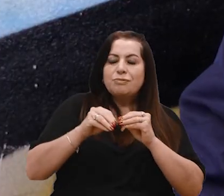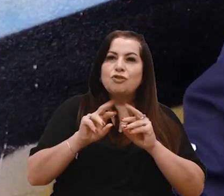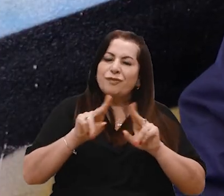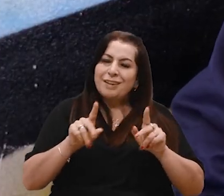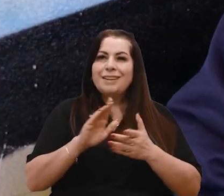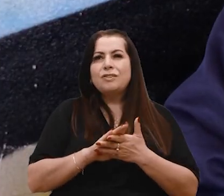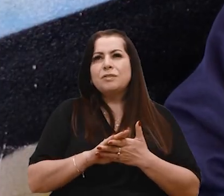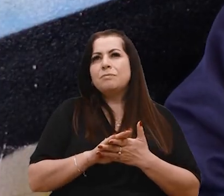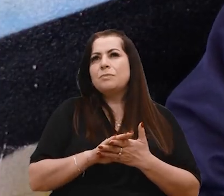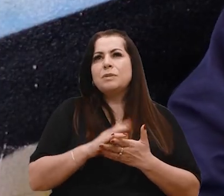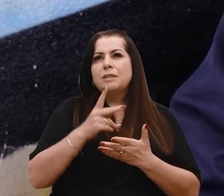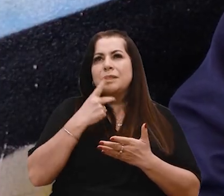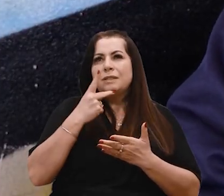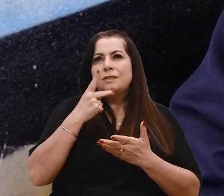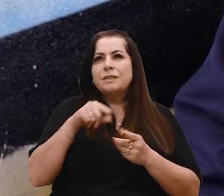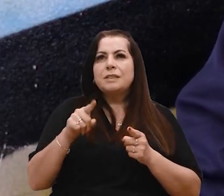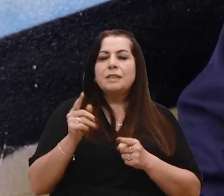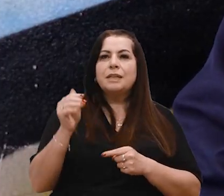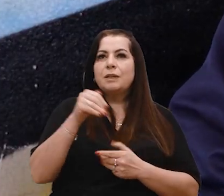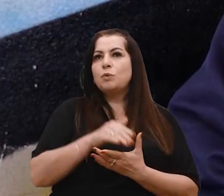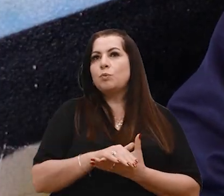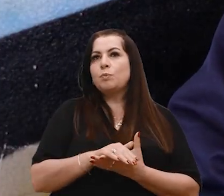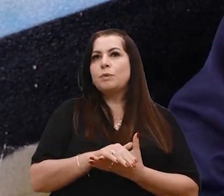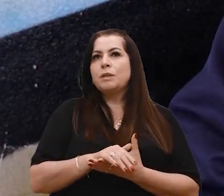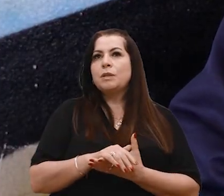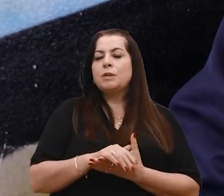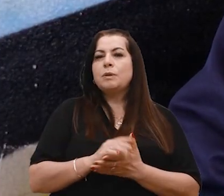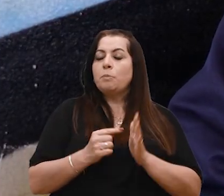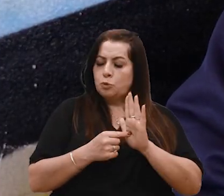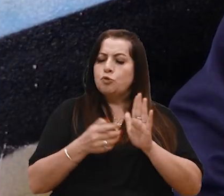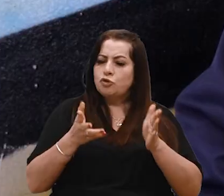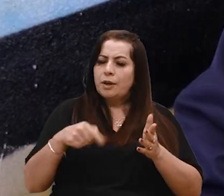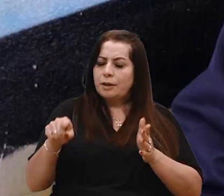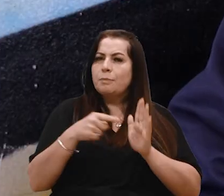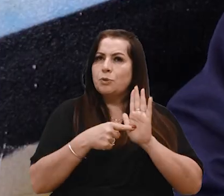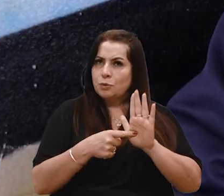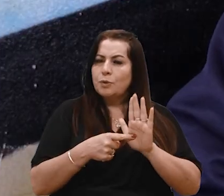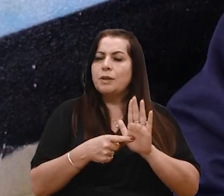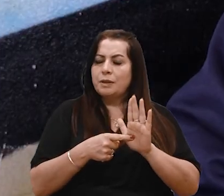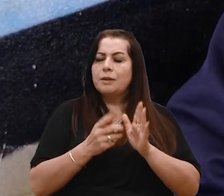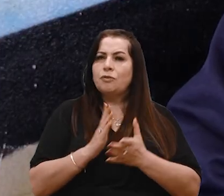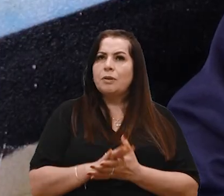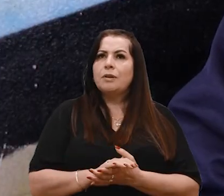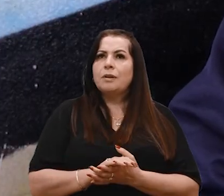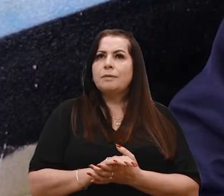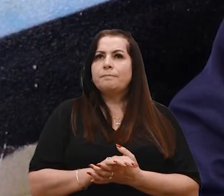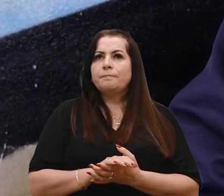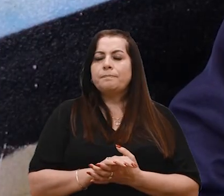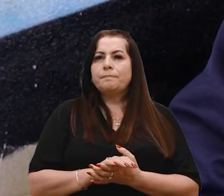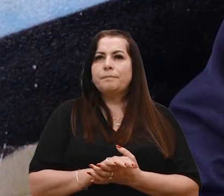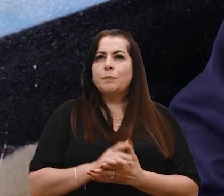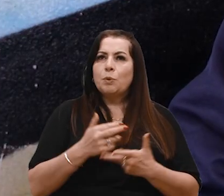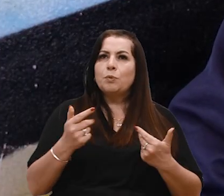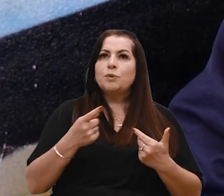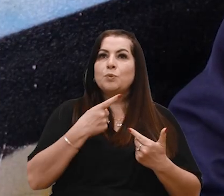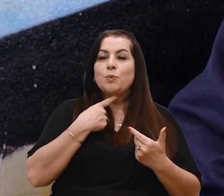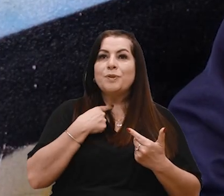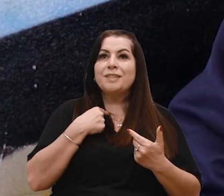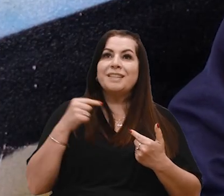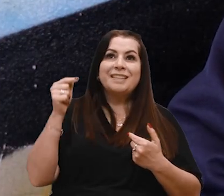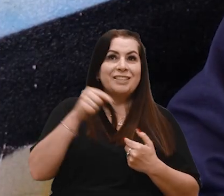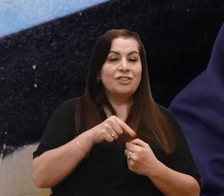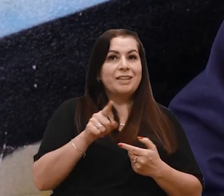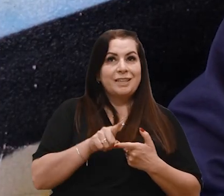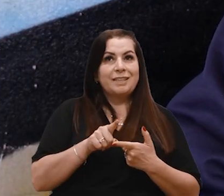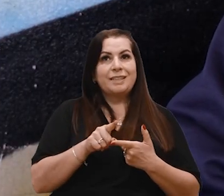ingredientes diferentes. Aqui na escola eu nunca trouxe isso à tona, né? Mas é uma